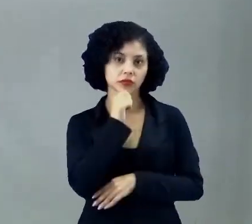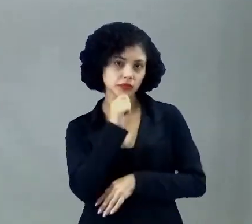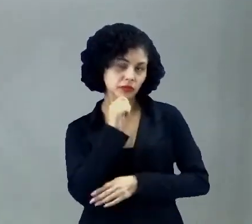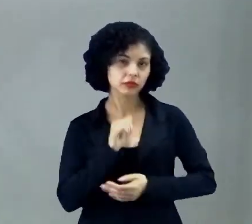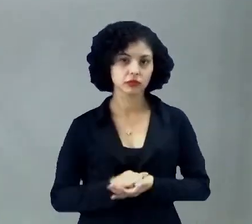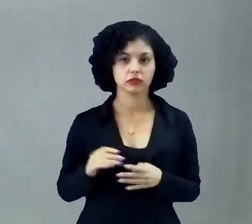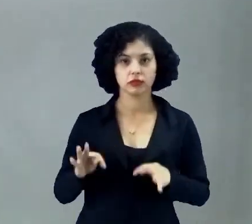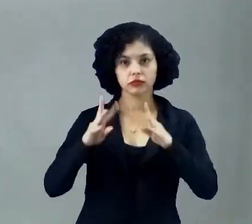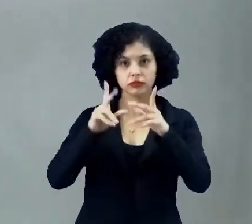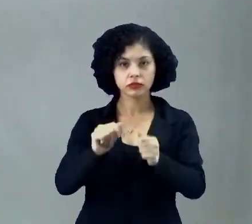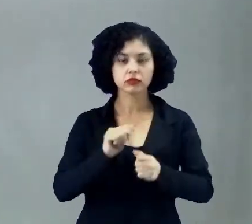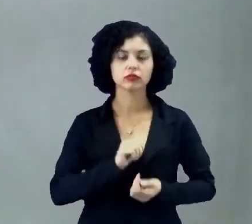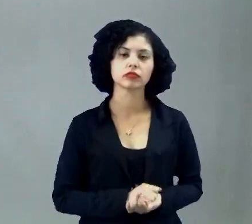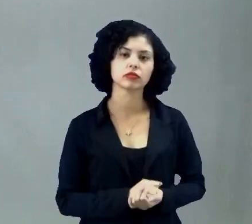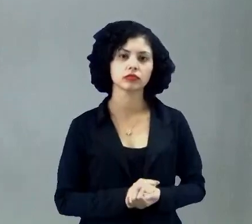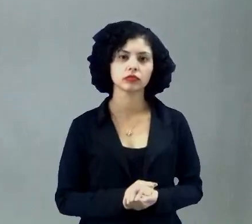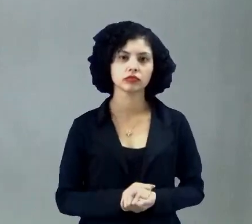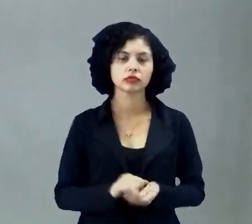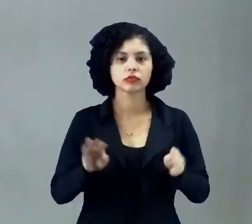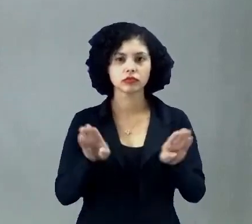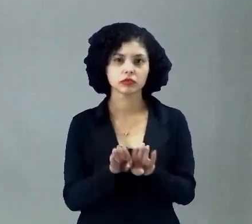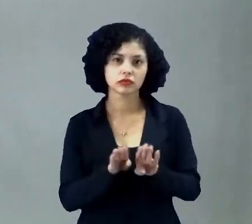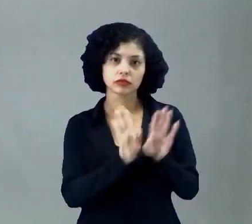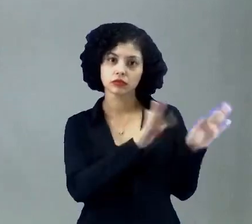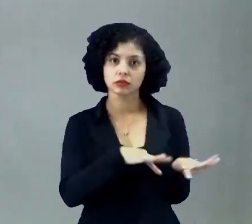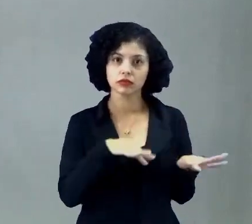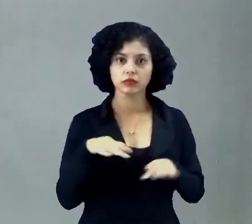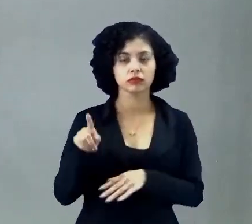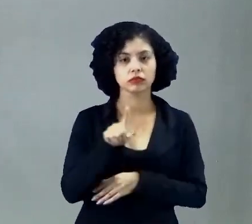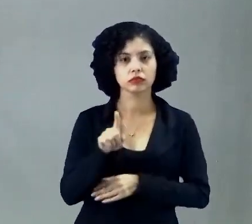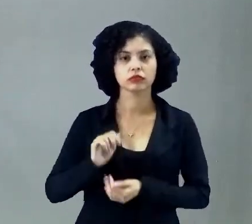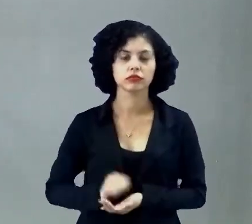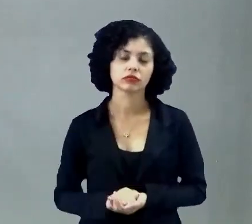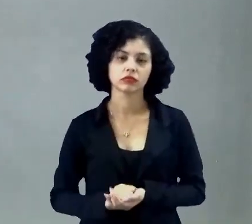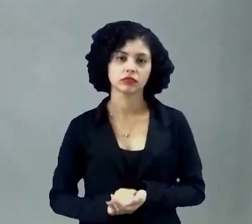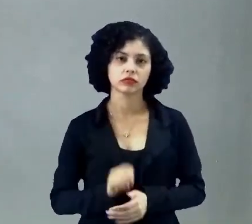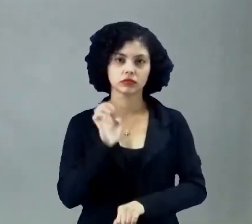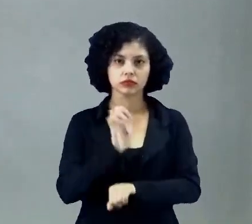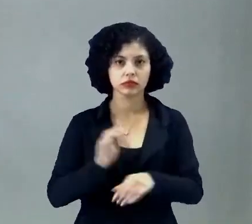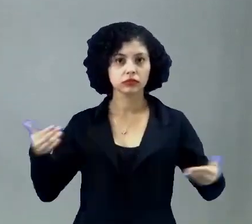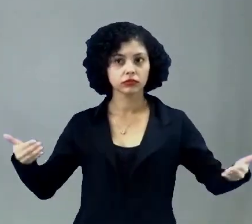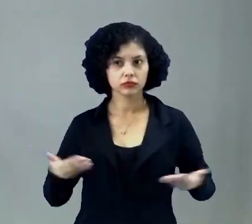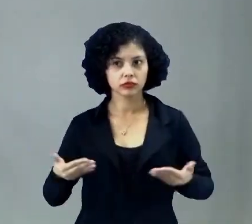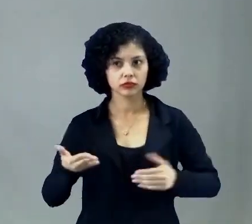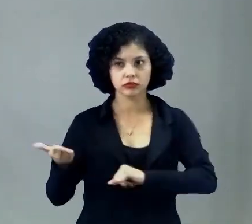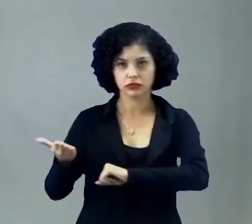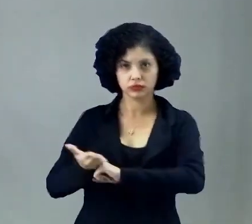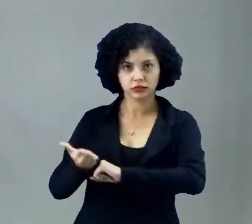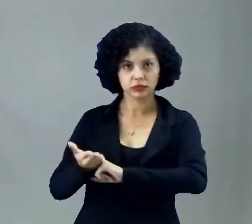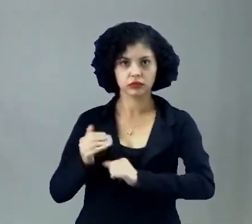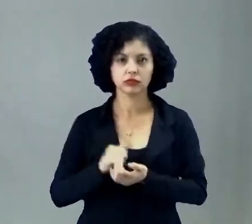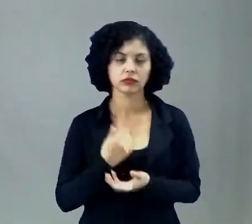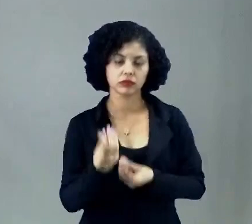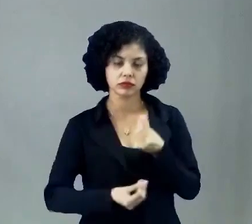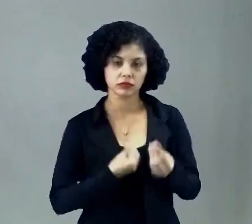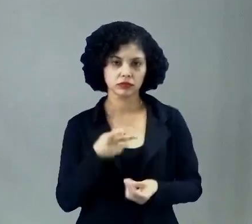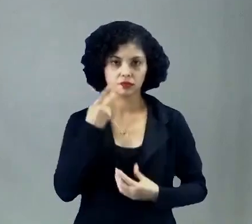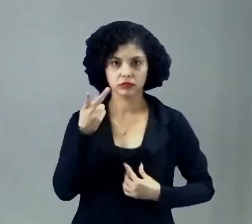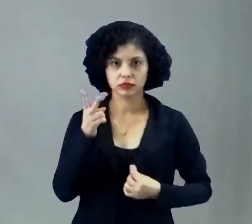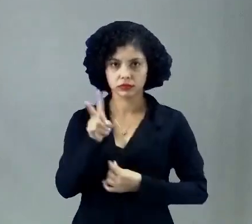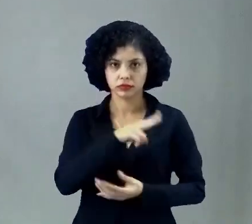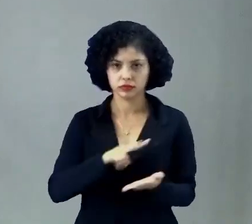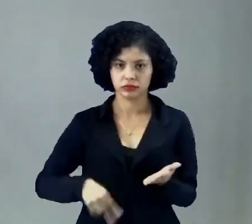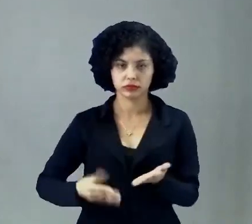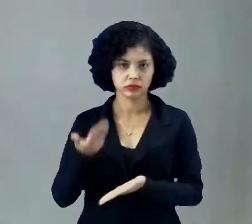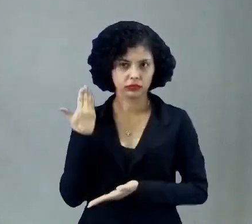eram autônomos. E essa não é a filosofia do Estado moderno. Conforme foi lido agora há pouco a